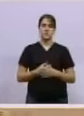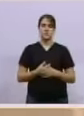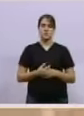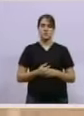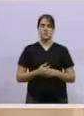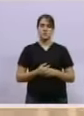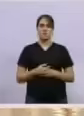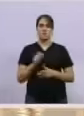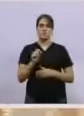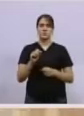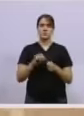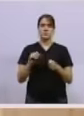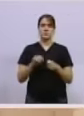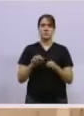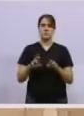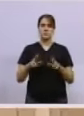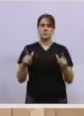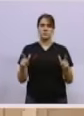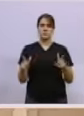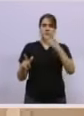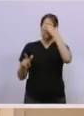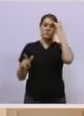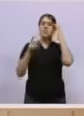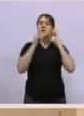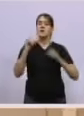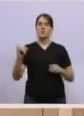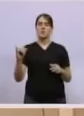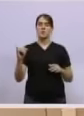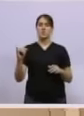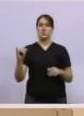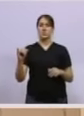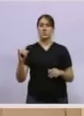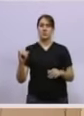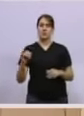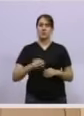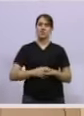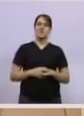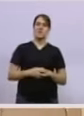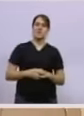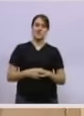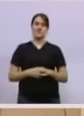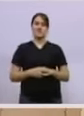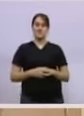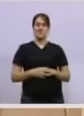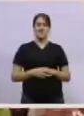que vai fazer a diferença é aquele que vai lá e desliga o alarme para não incomodar mais a mesa.